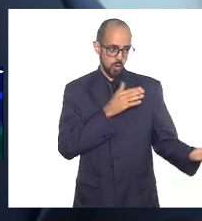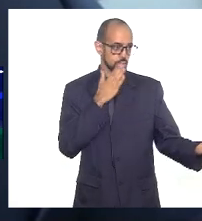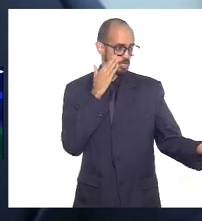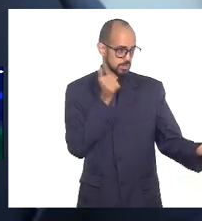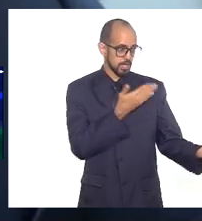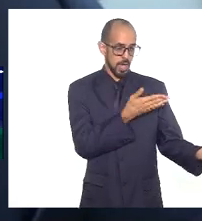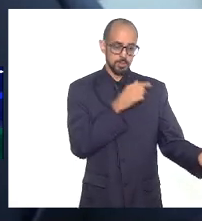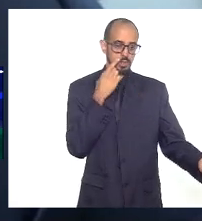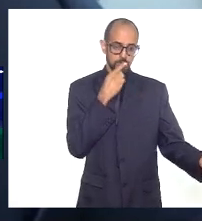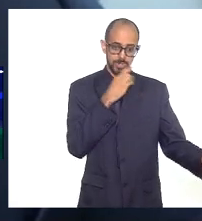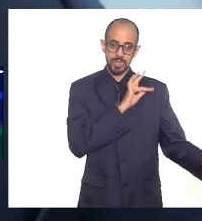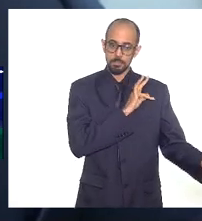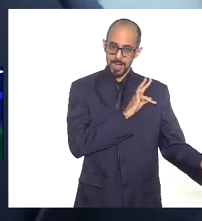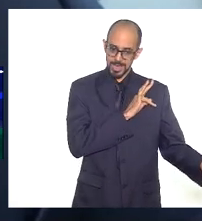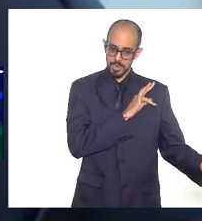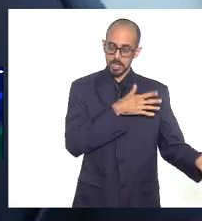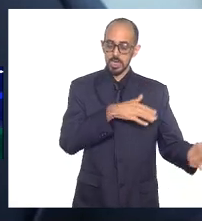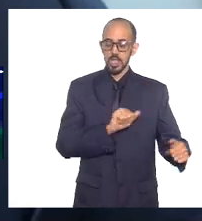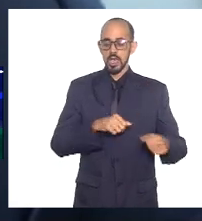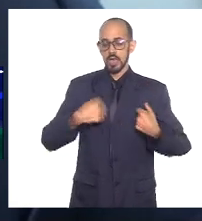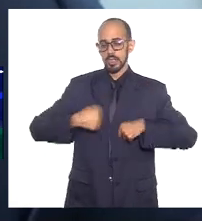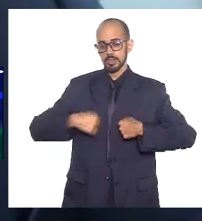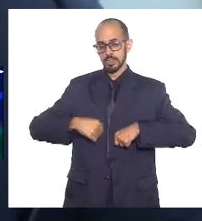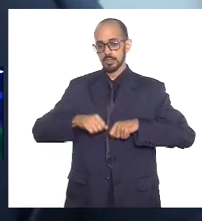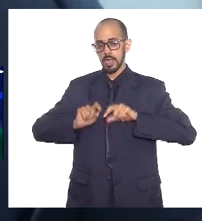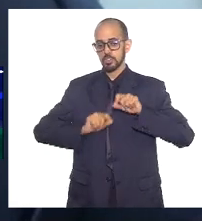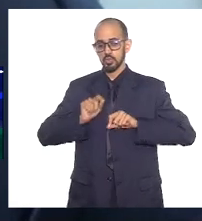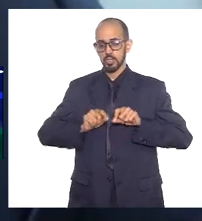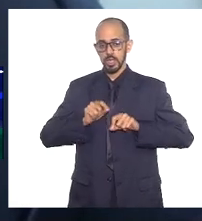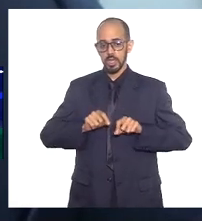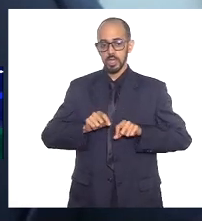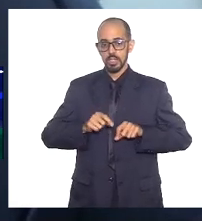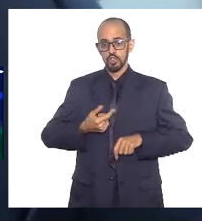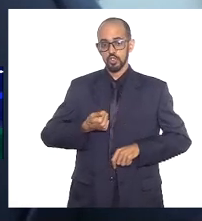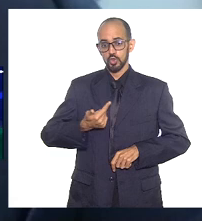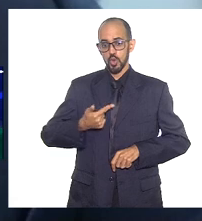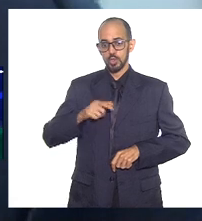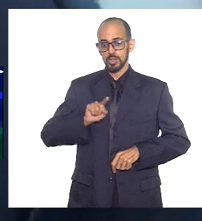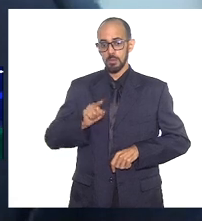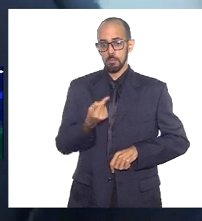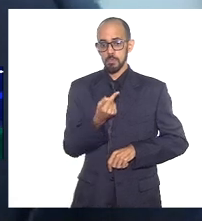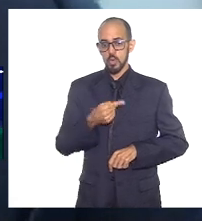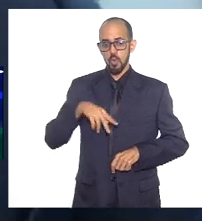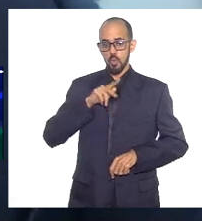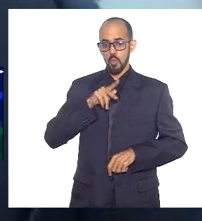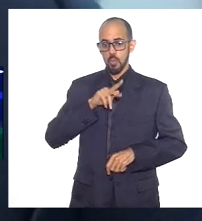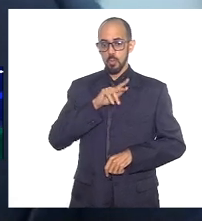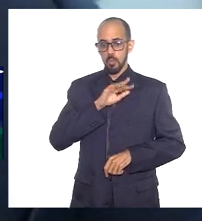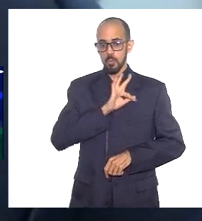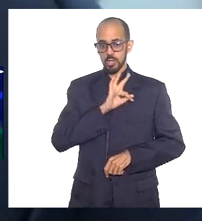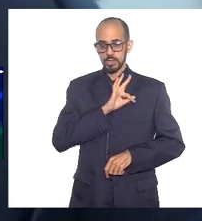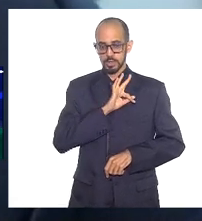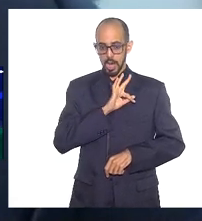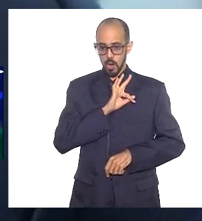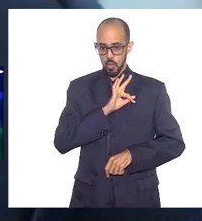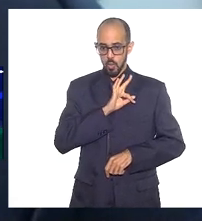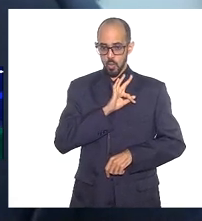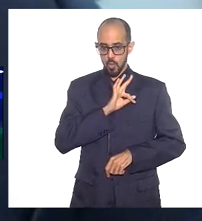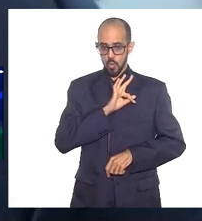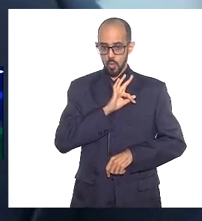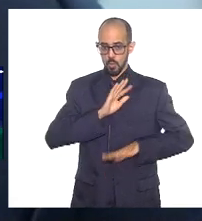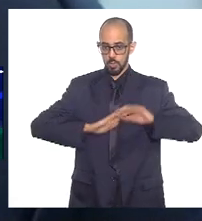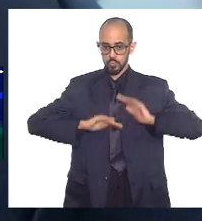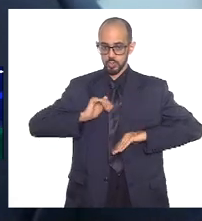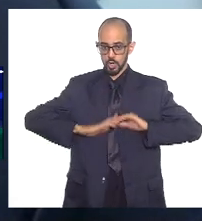é a necessidade de pelo menos 12 mil policiais civis. Na Guarda Municipal do Rio de Janeiro, a gente também tem um déficit muito